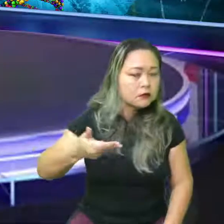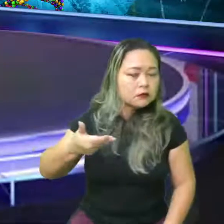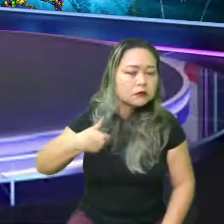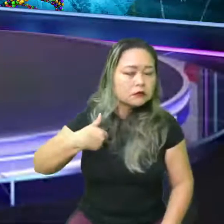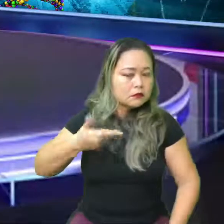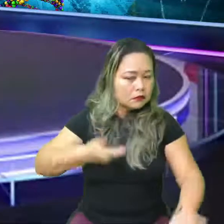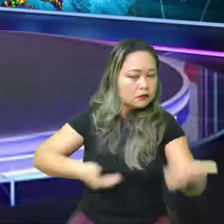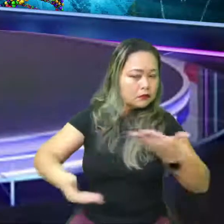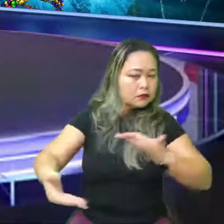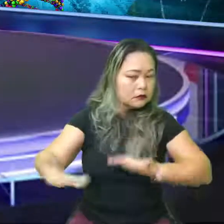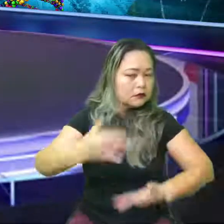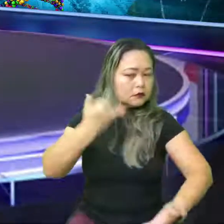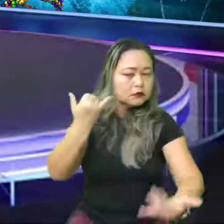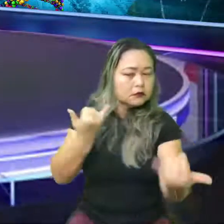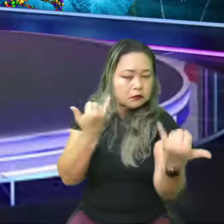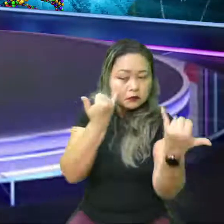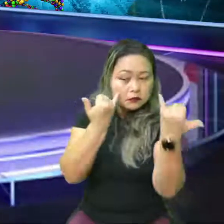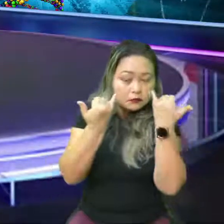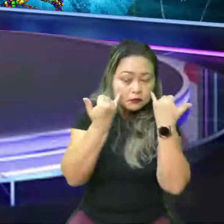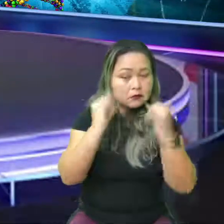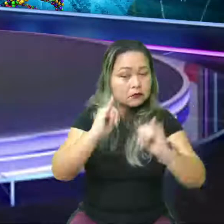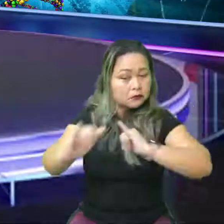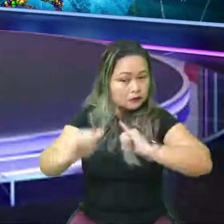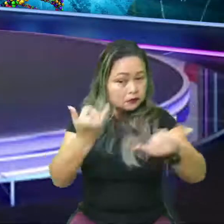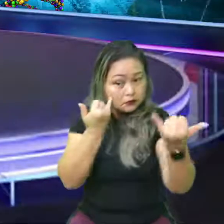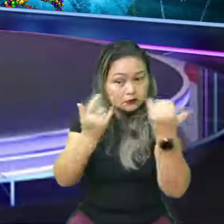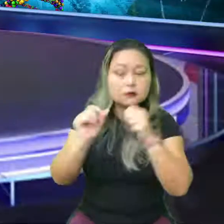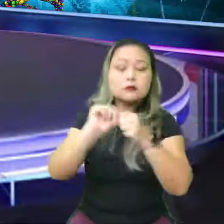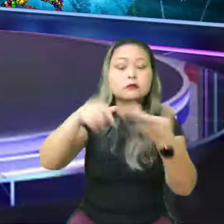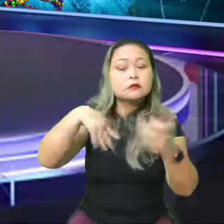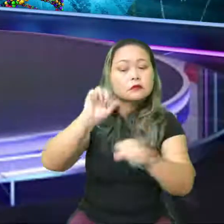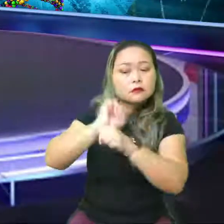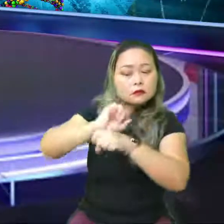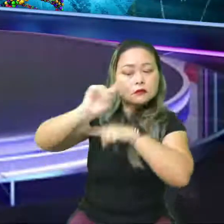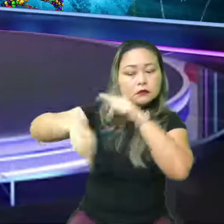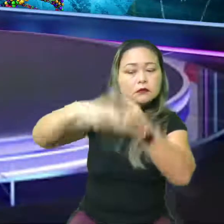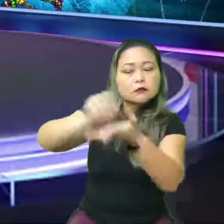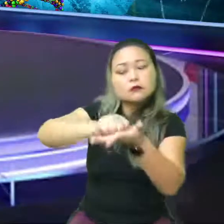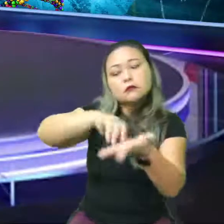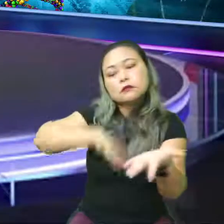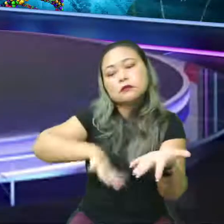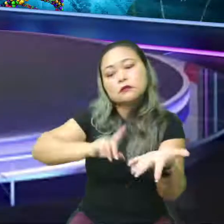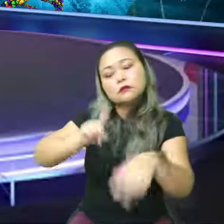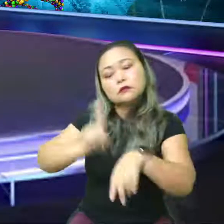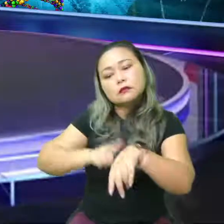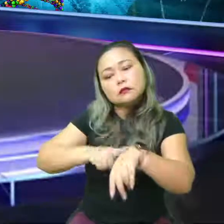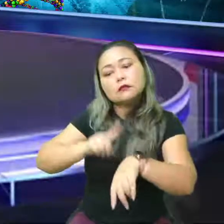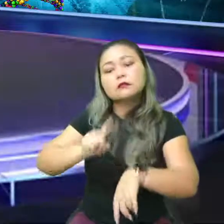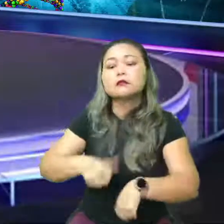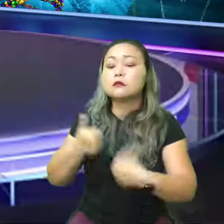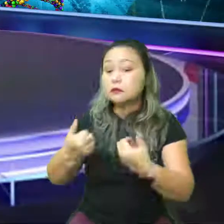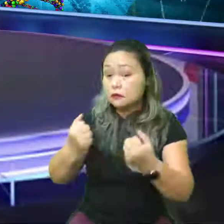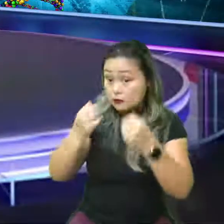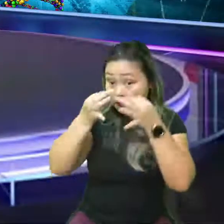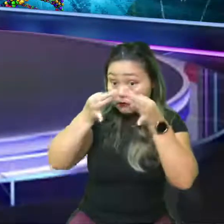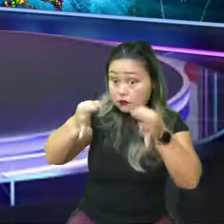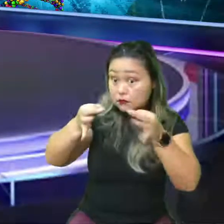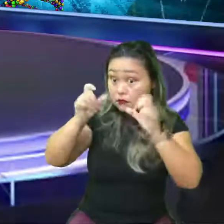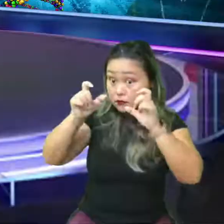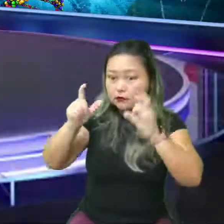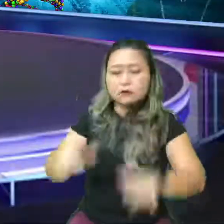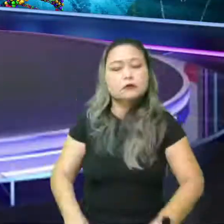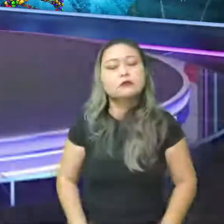algumas trocas de informações, tá certo? E eu te aguardo, então, na nossa atividade daqui a pouquinho. Fica ligado aí.